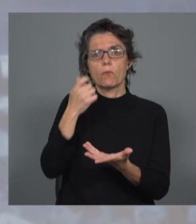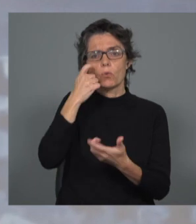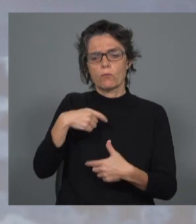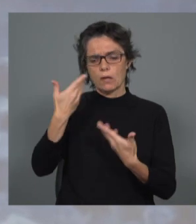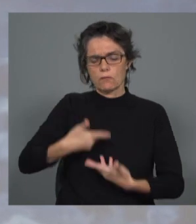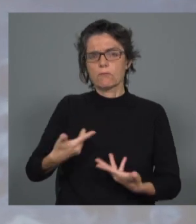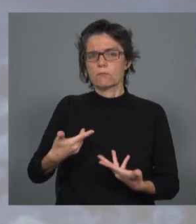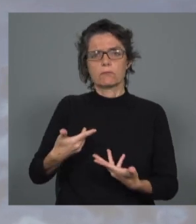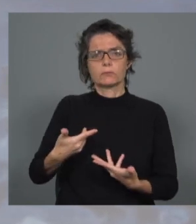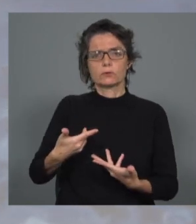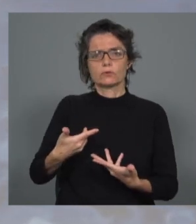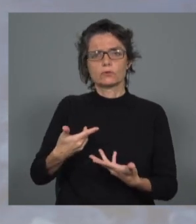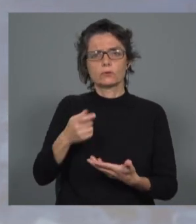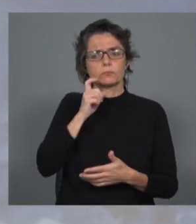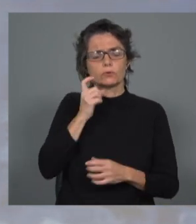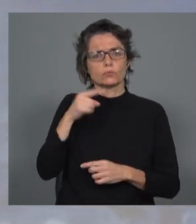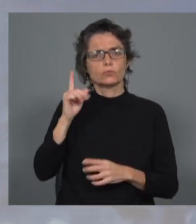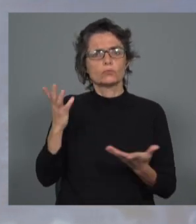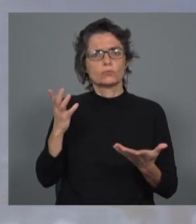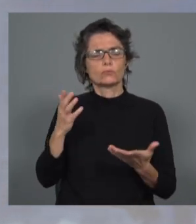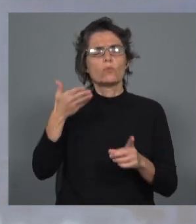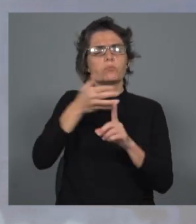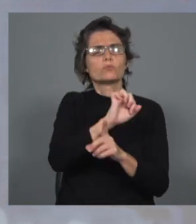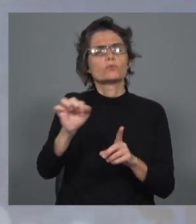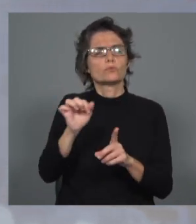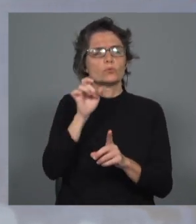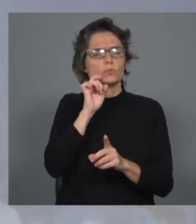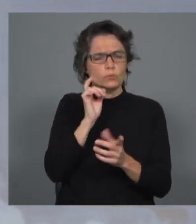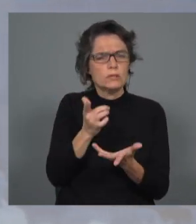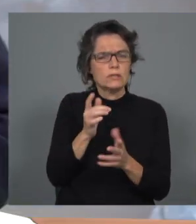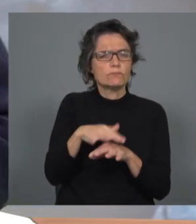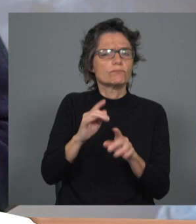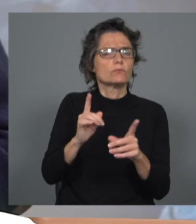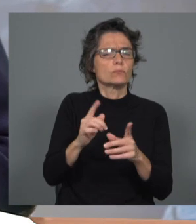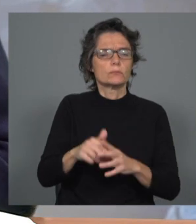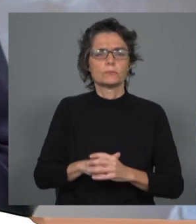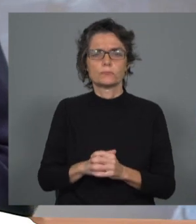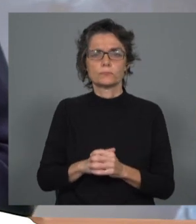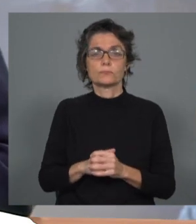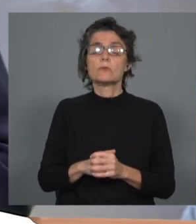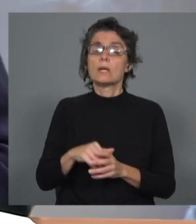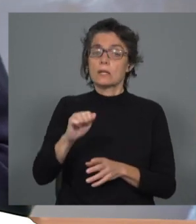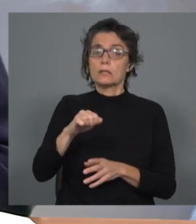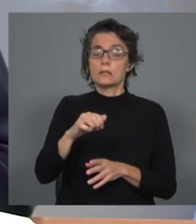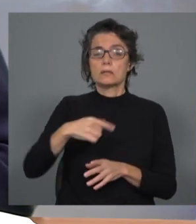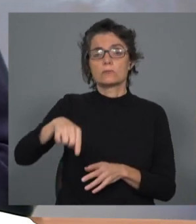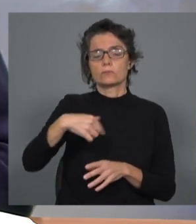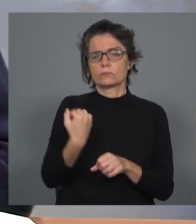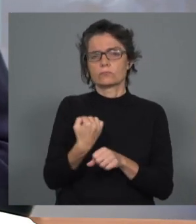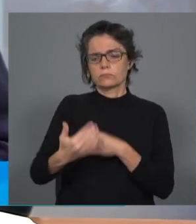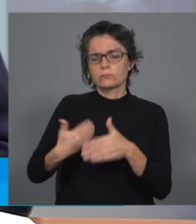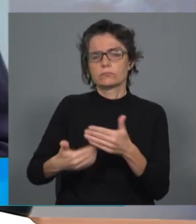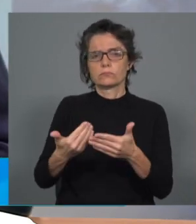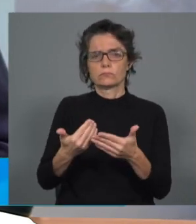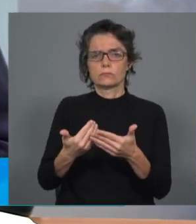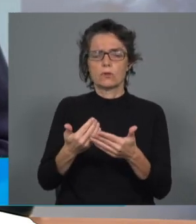garantidos e são salvaguardados pelo trabalho dos missionários. Sim, os missionários ajudam muitíssimo na salvaguarda dos